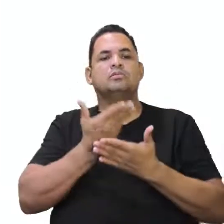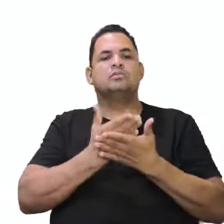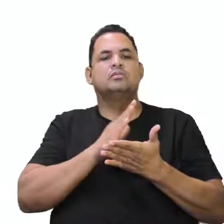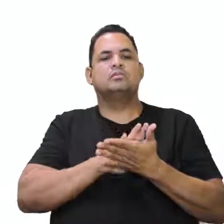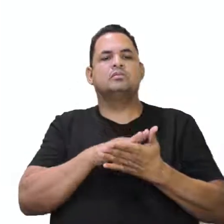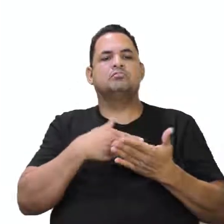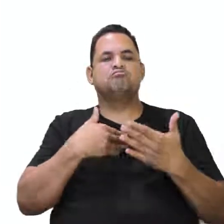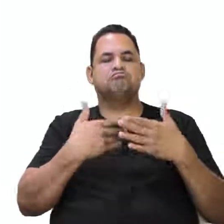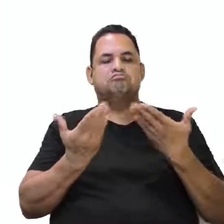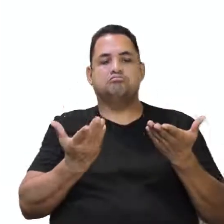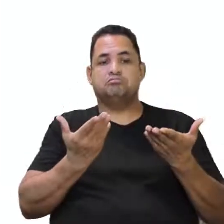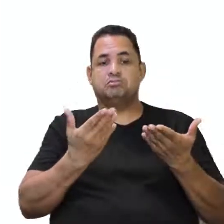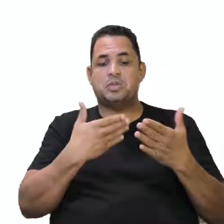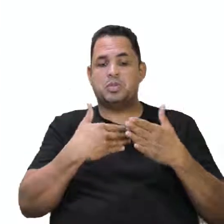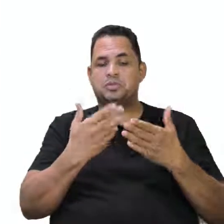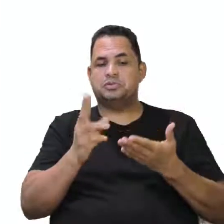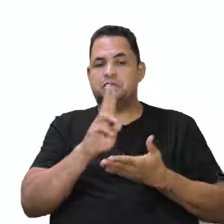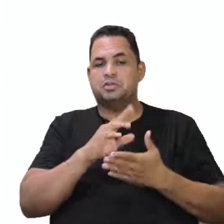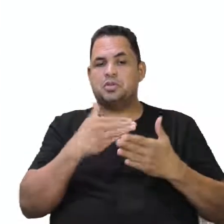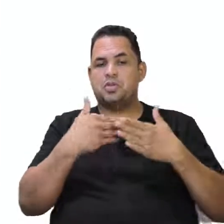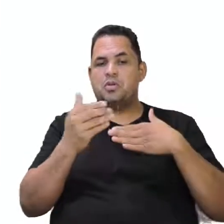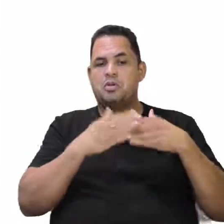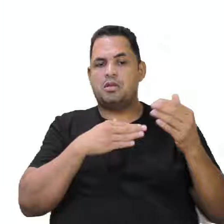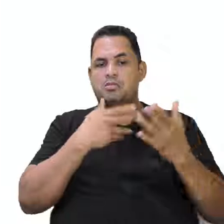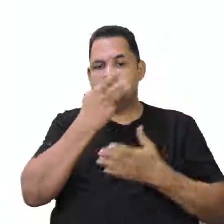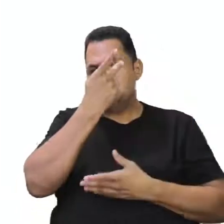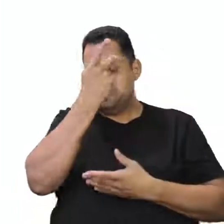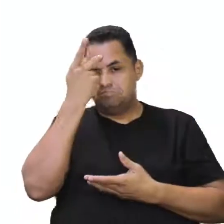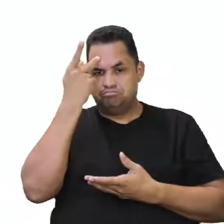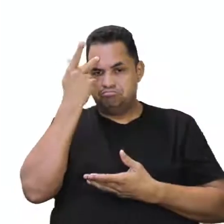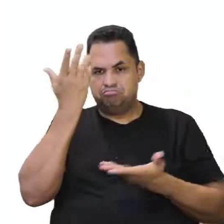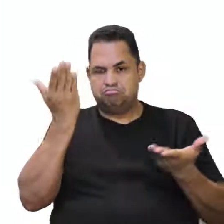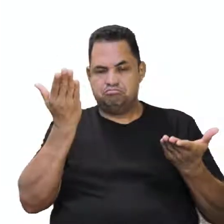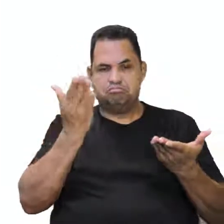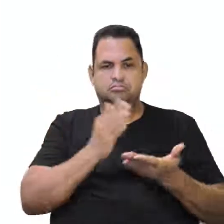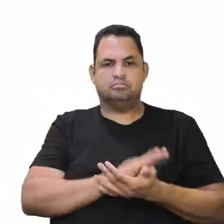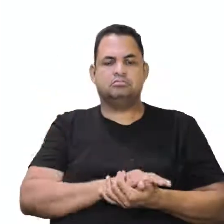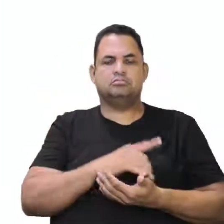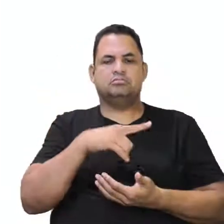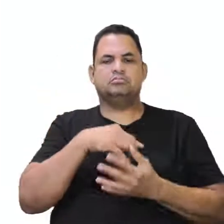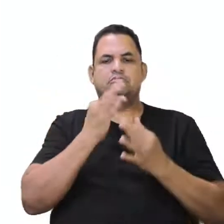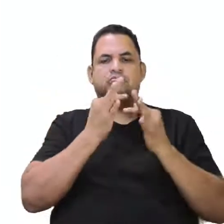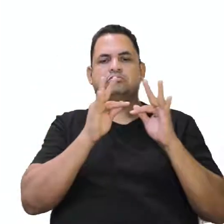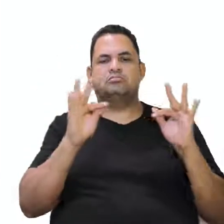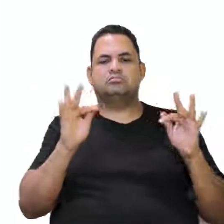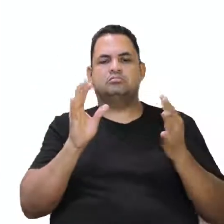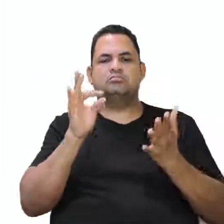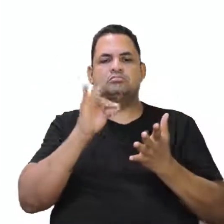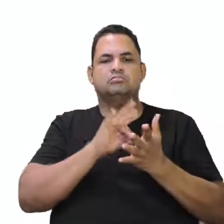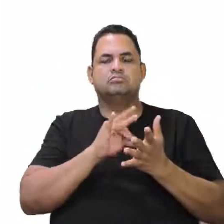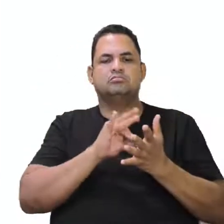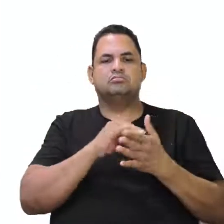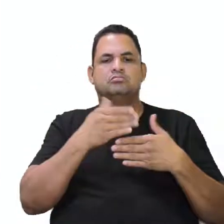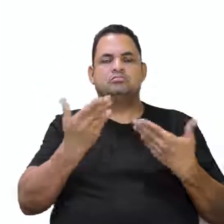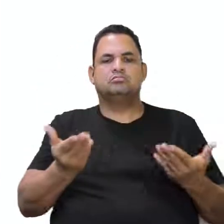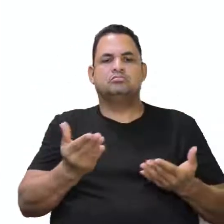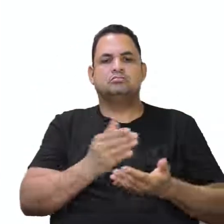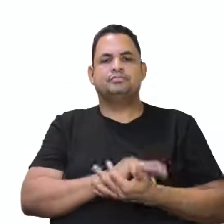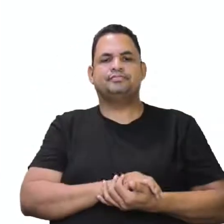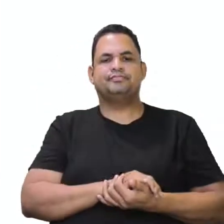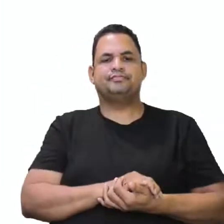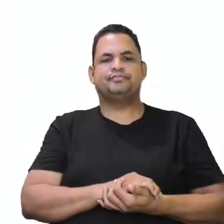quê? Qualquer pessoa. Tradução de qualquer pessoa. Temos uma frase aqui na afirmativa que diz o